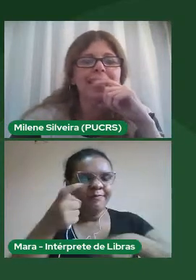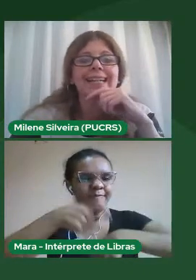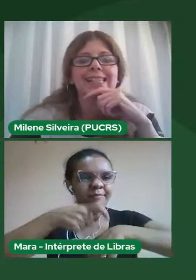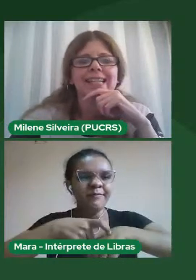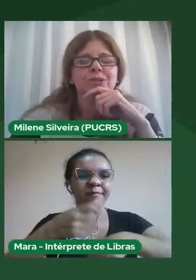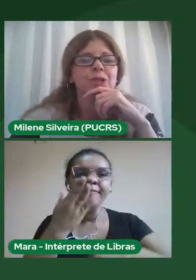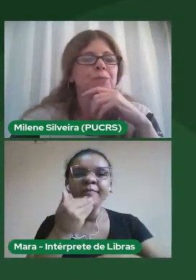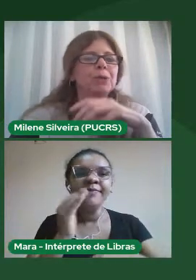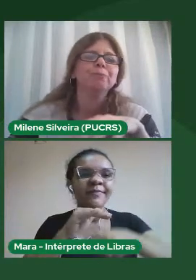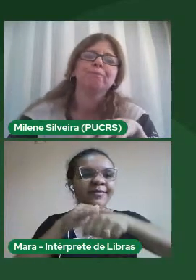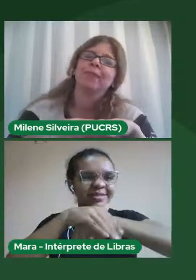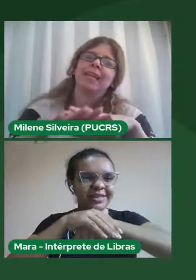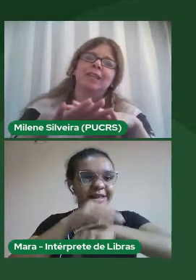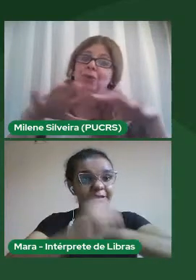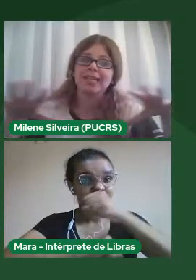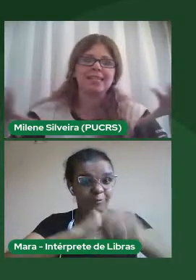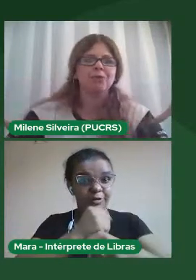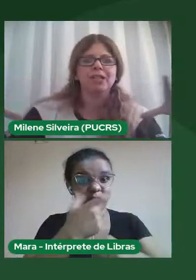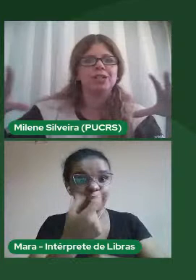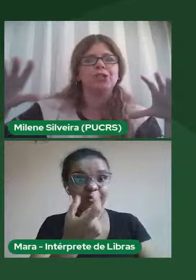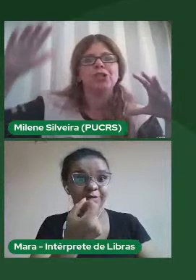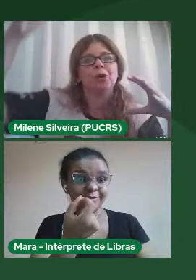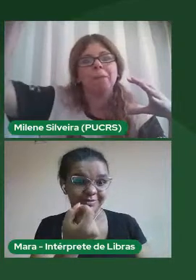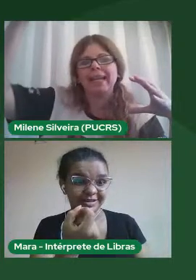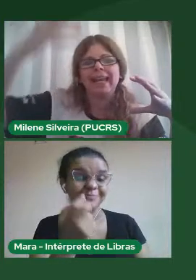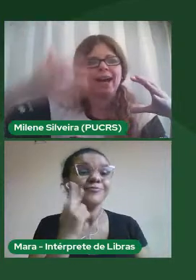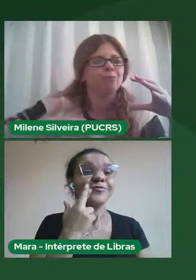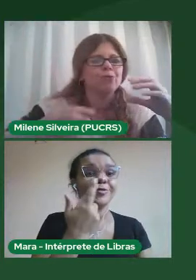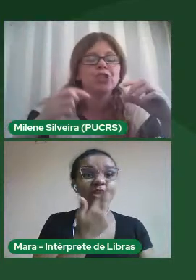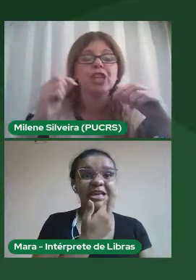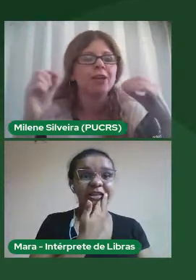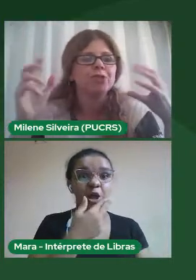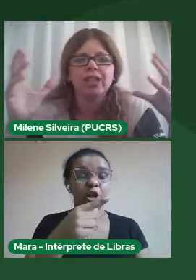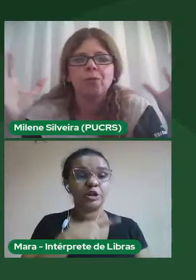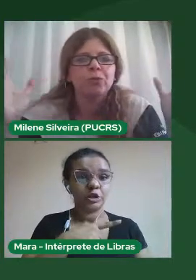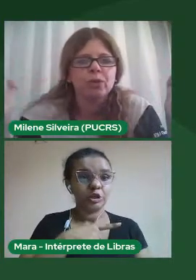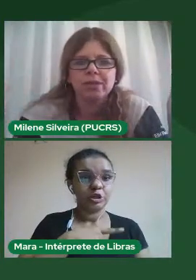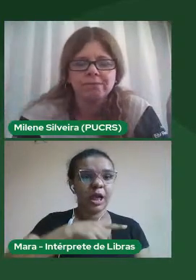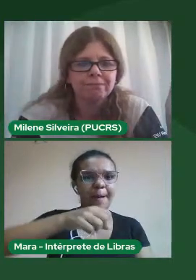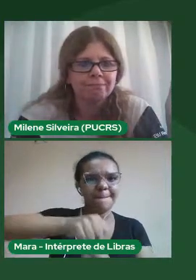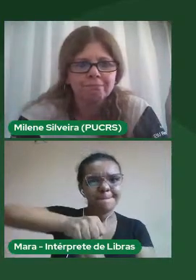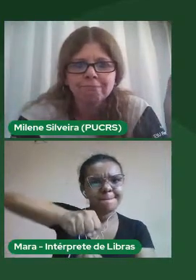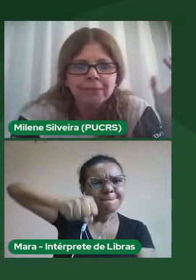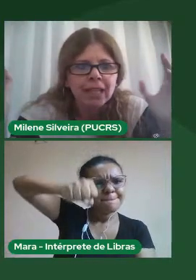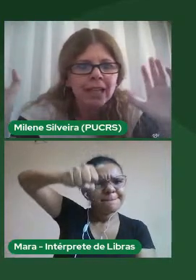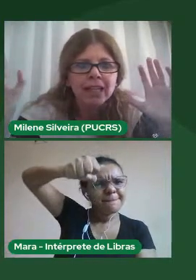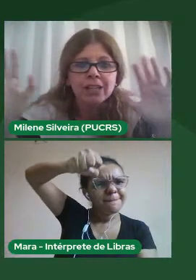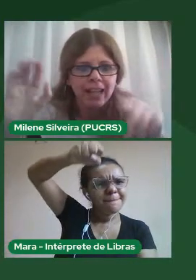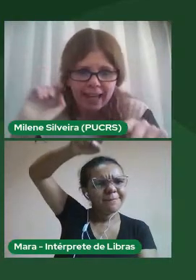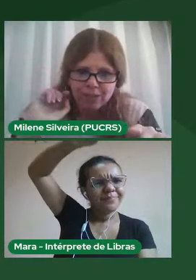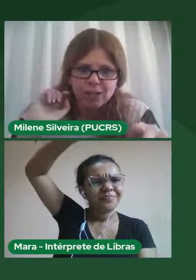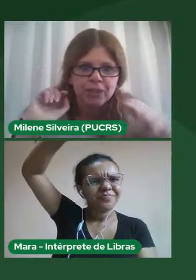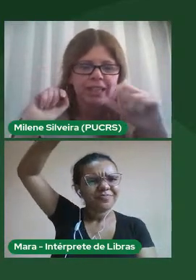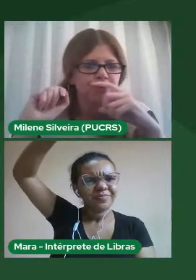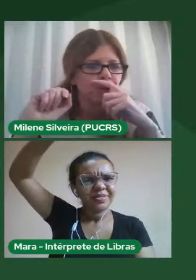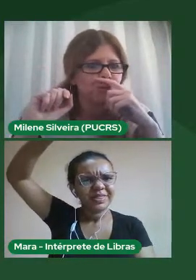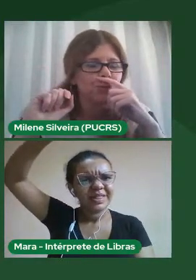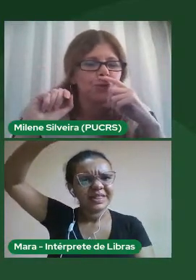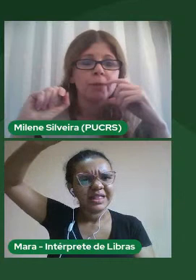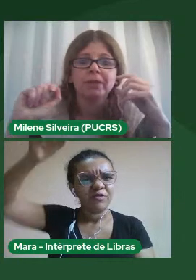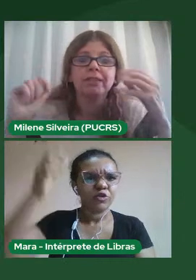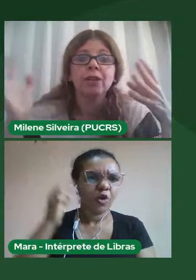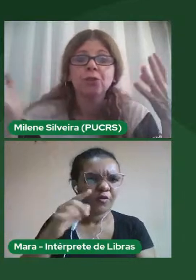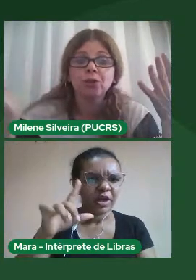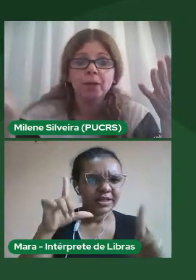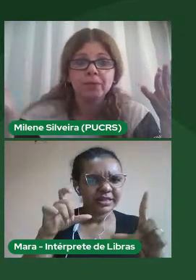do IHC de 2000, no restaurante, tinha um painel cheio de interruptores. É, vocês estão vendo ali na foto